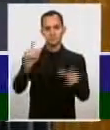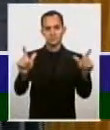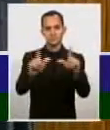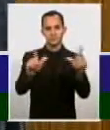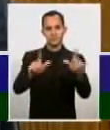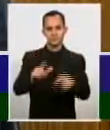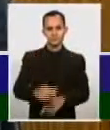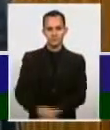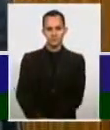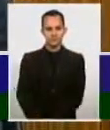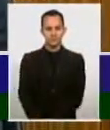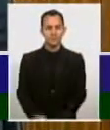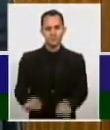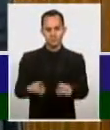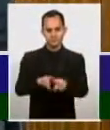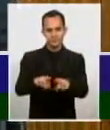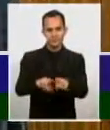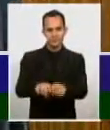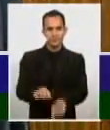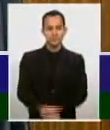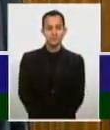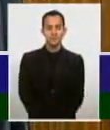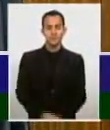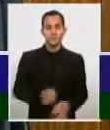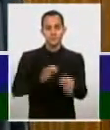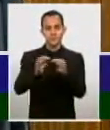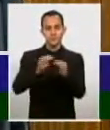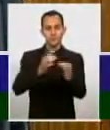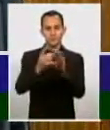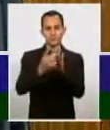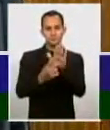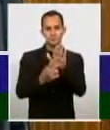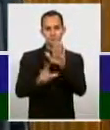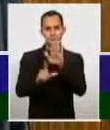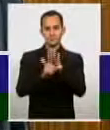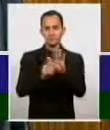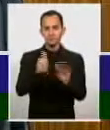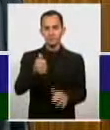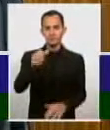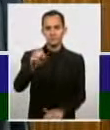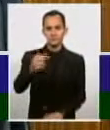Câmara Legislativa também. Projeto de decreto legislativo